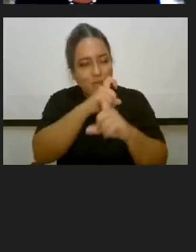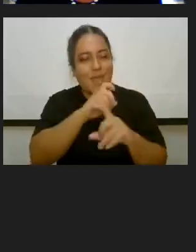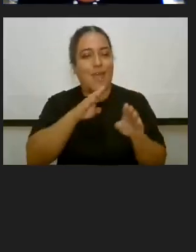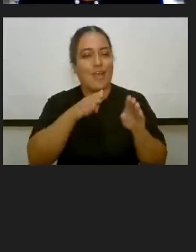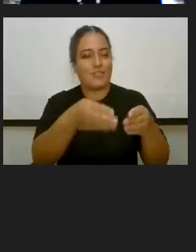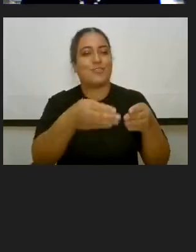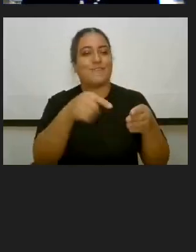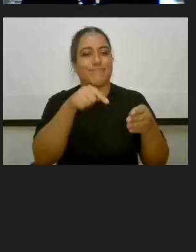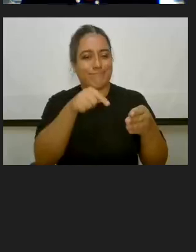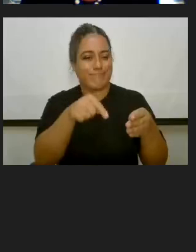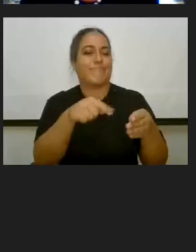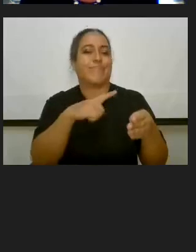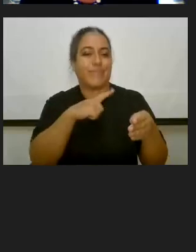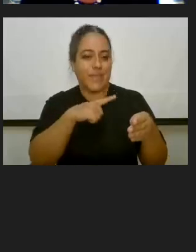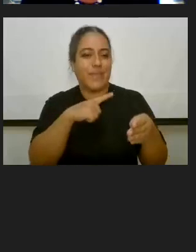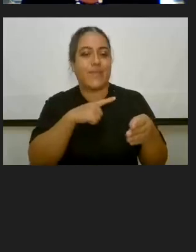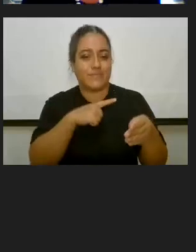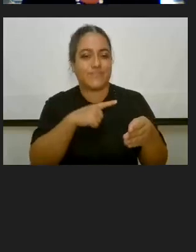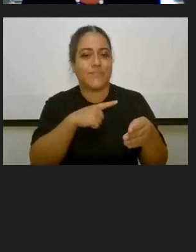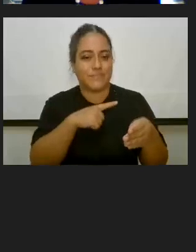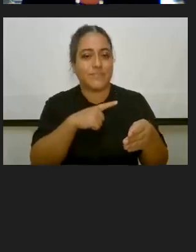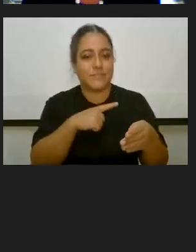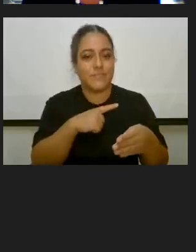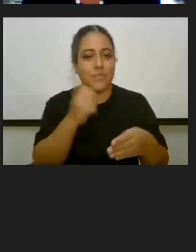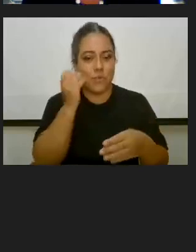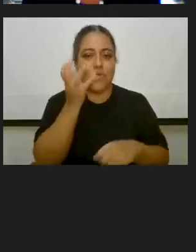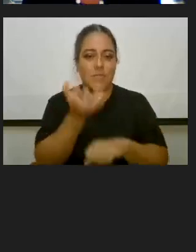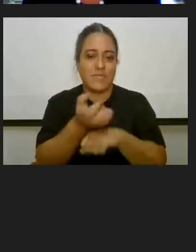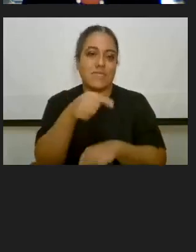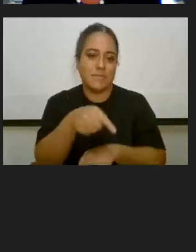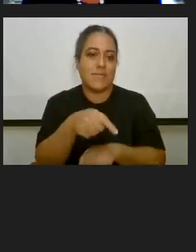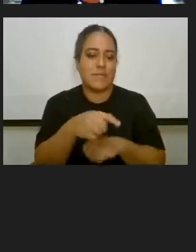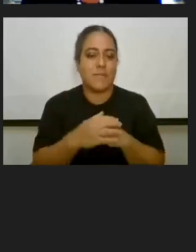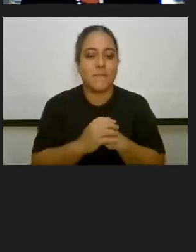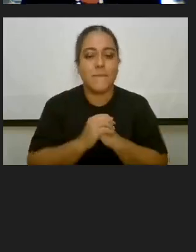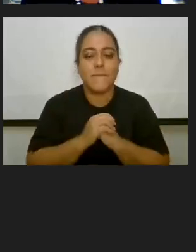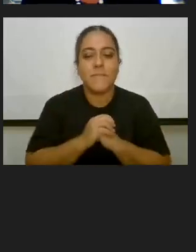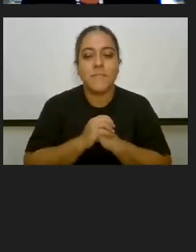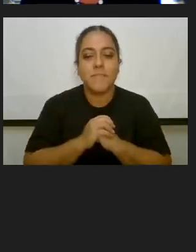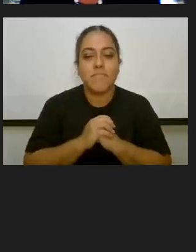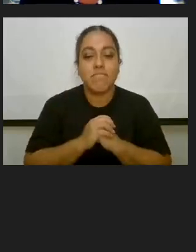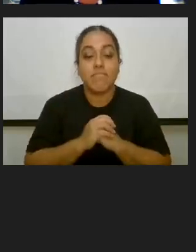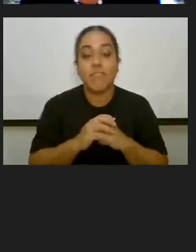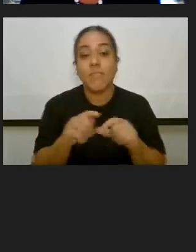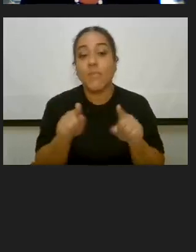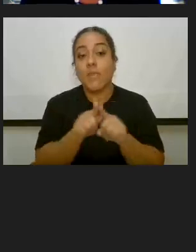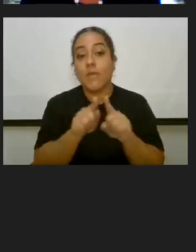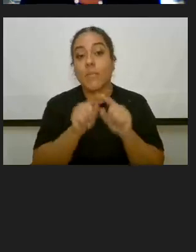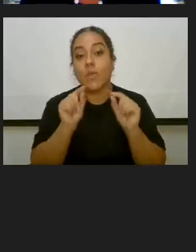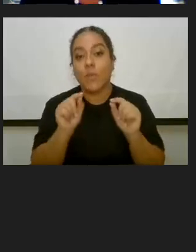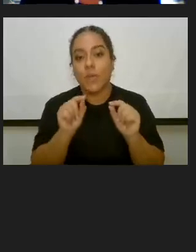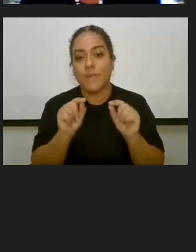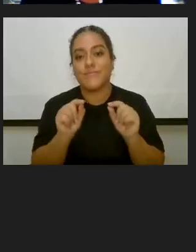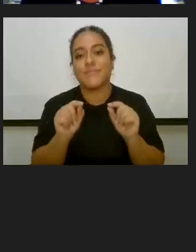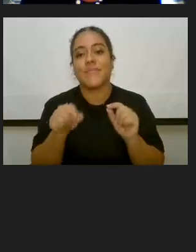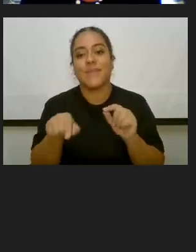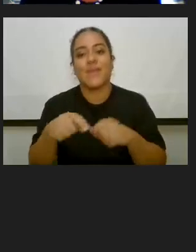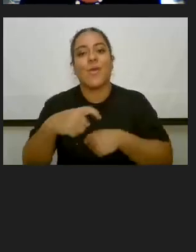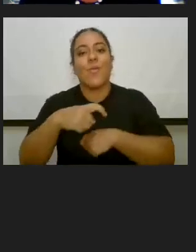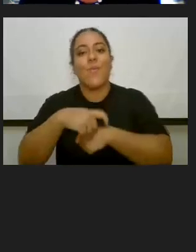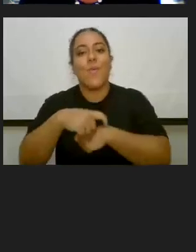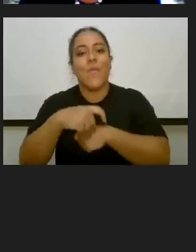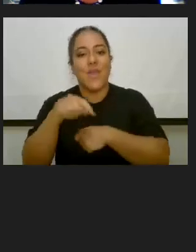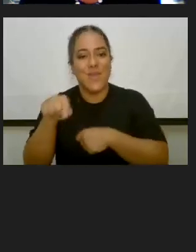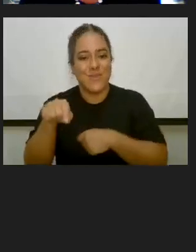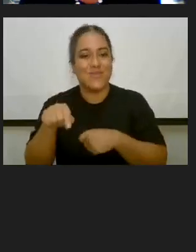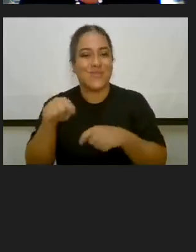têm apresentado, que eles têm sentido. E aí nós chegamos aqui no momento da